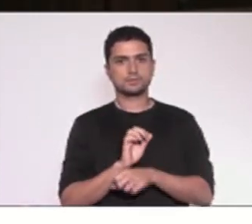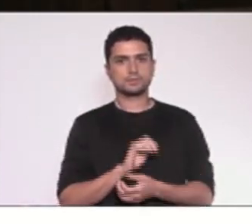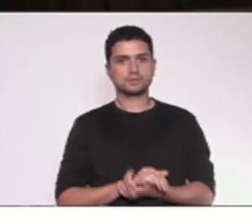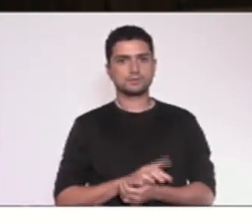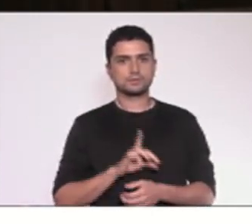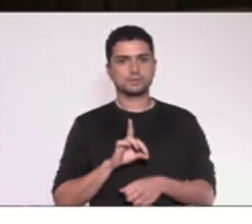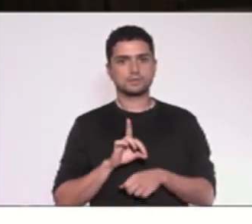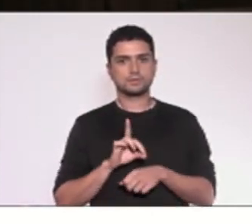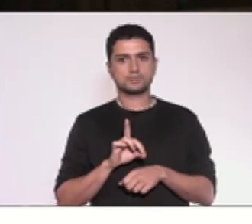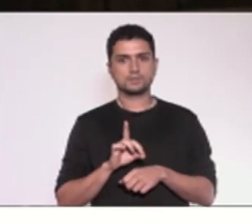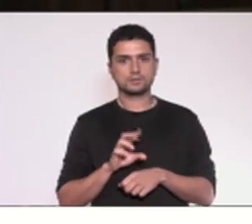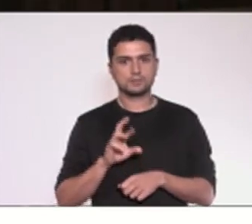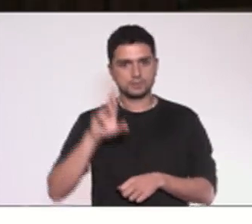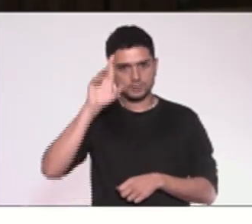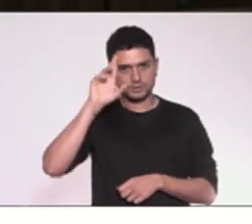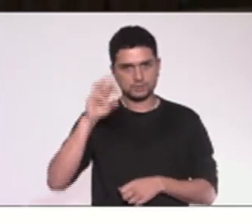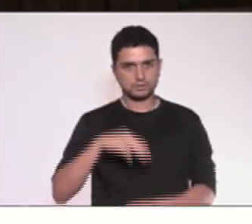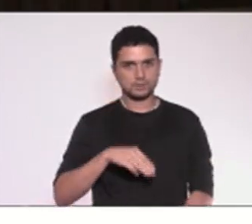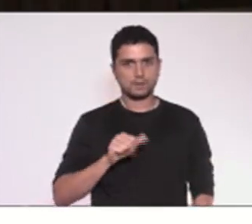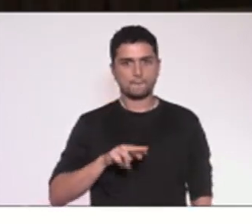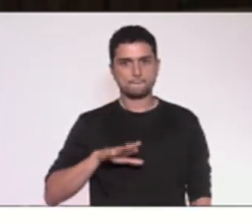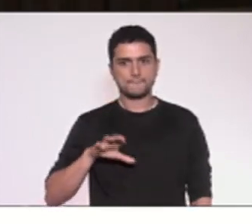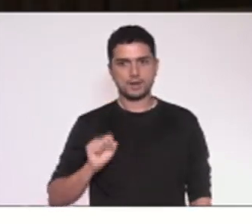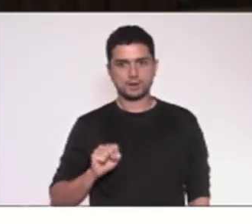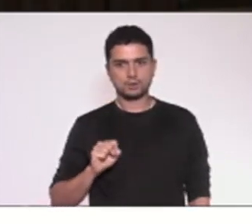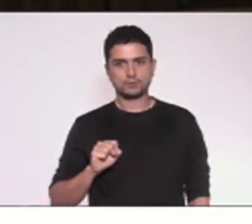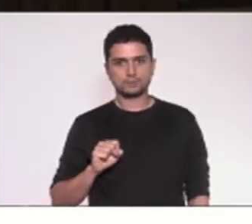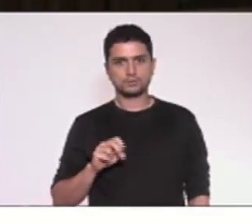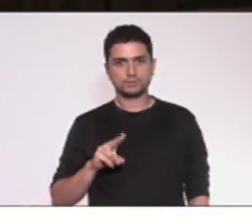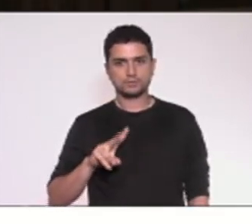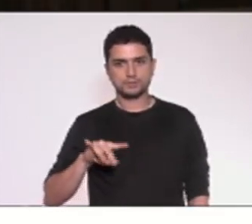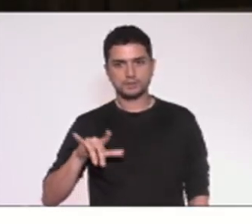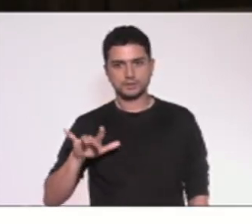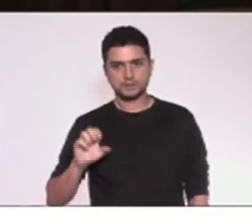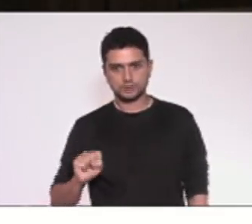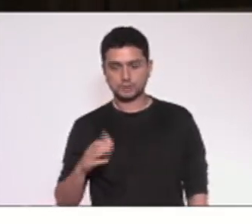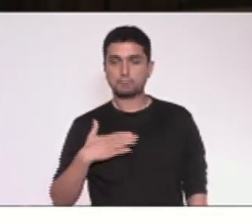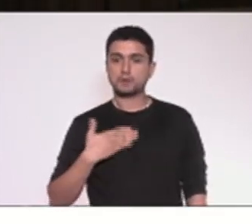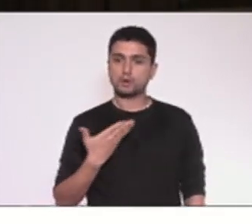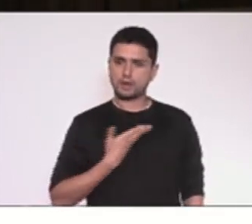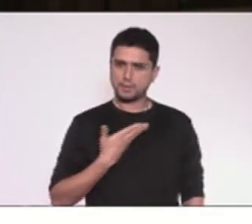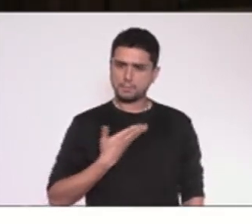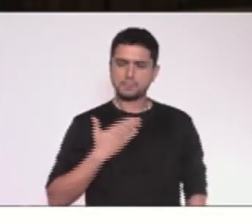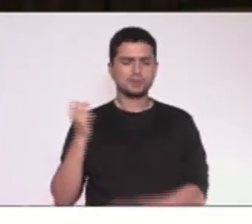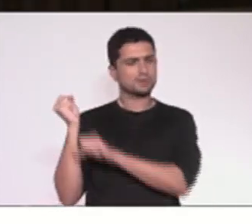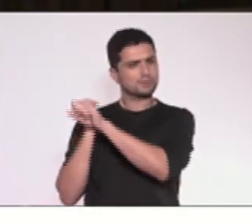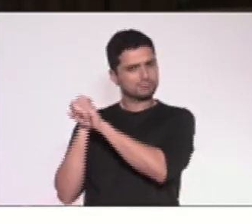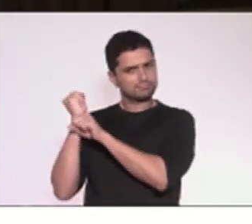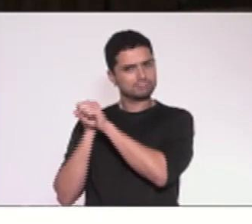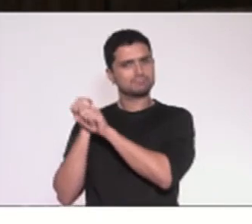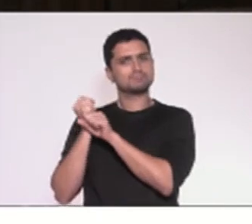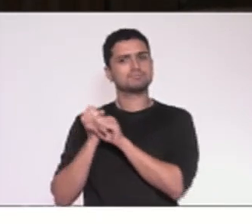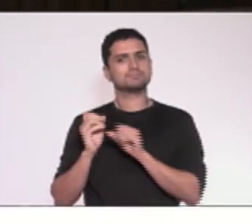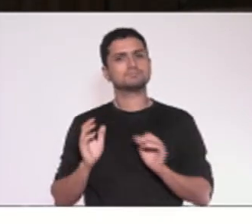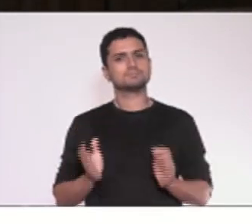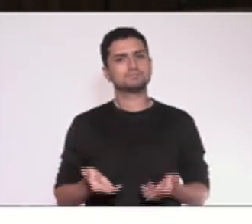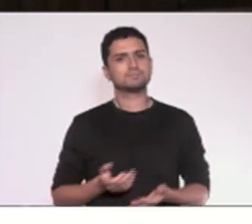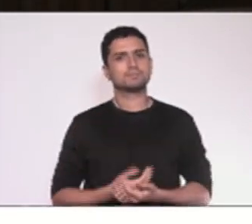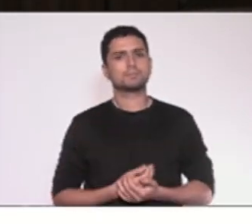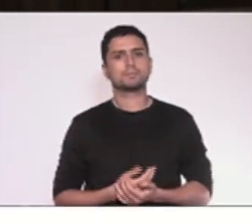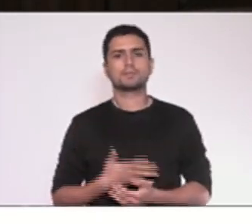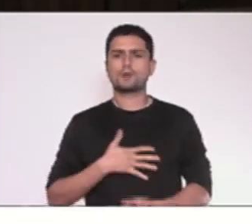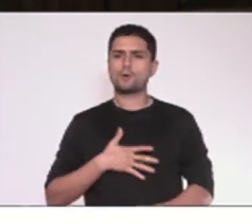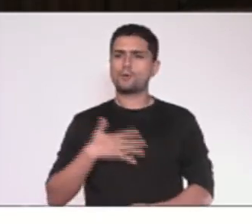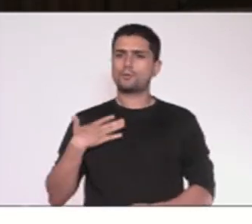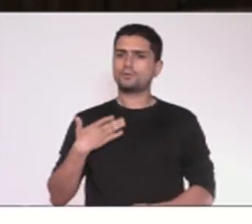senhor Marcos Vinícius, em nome de quem eu cumprimento todos os secretários presentes. Marcos Vinícius é meu amigo de longas datas. É uma honra estar